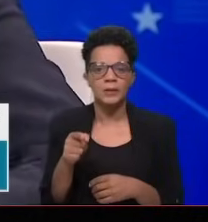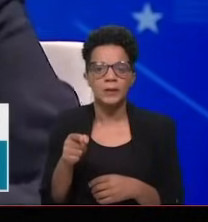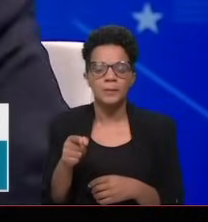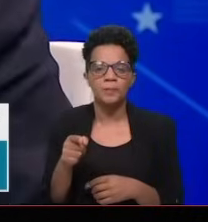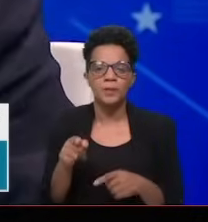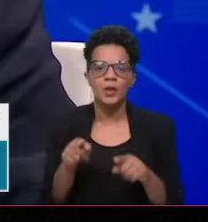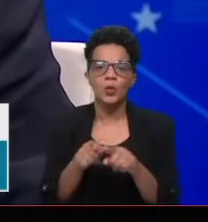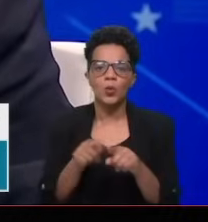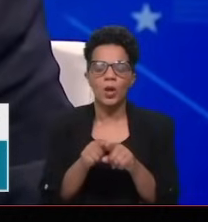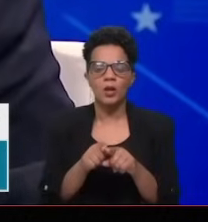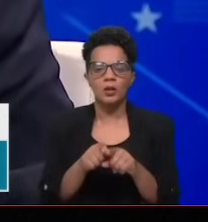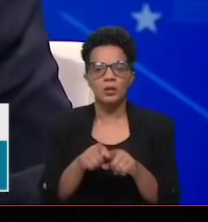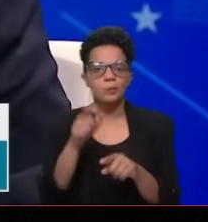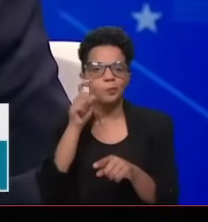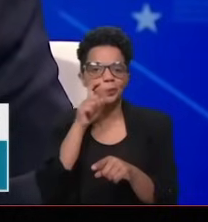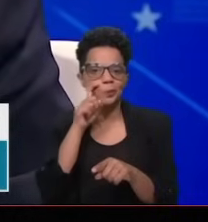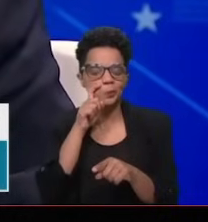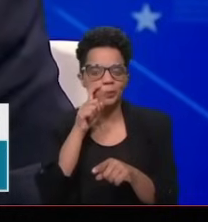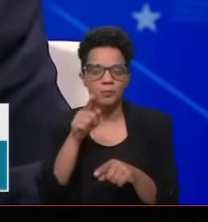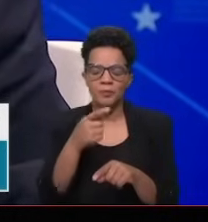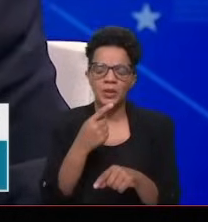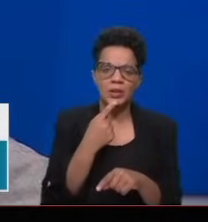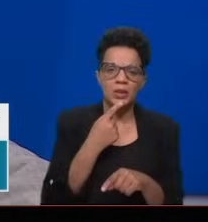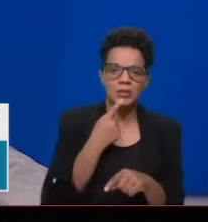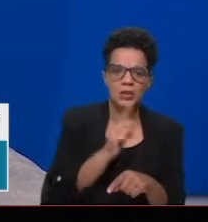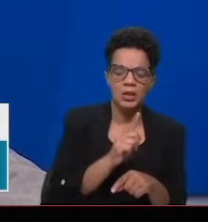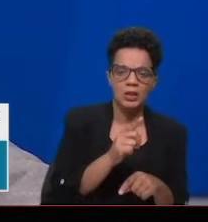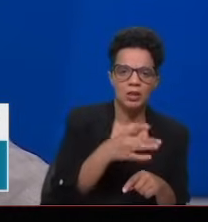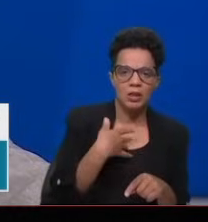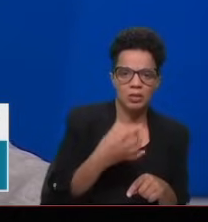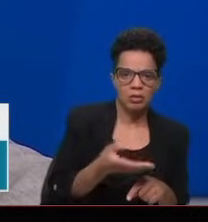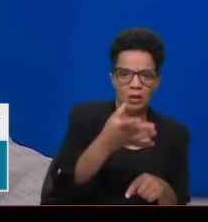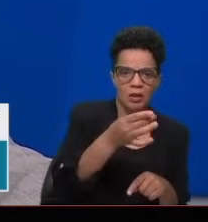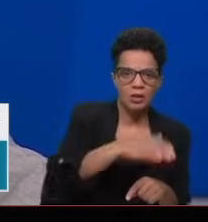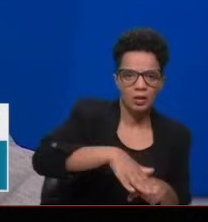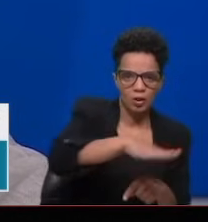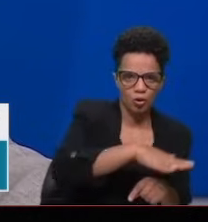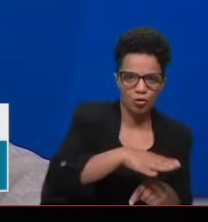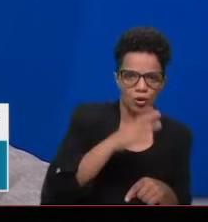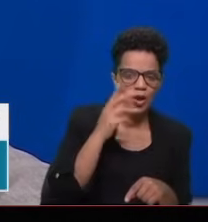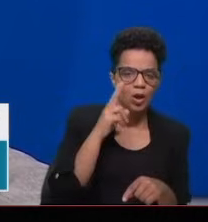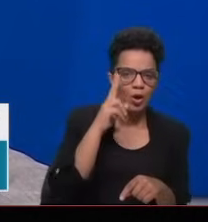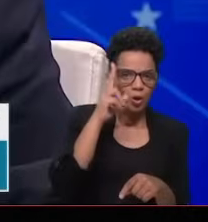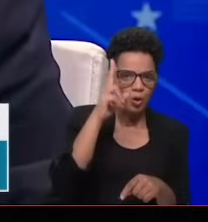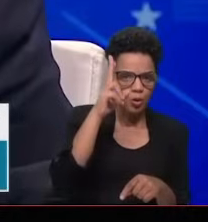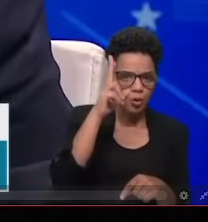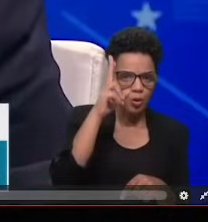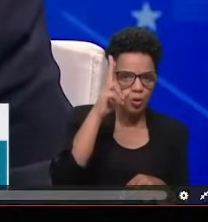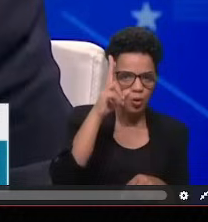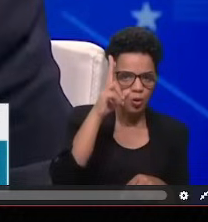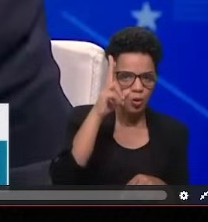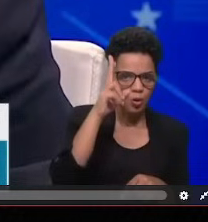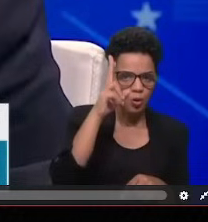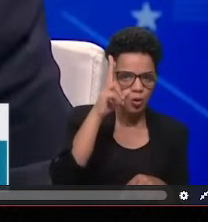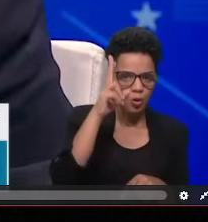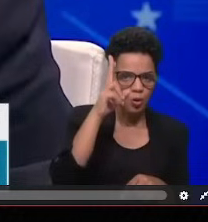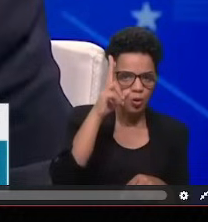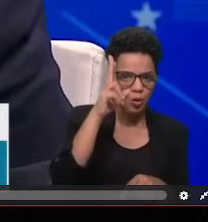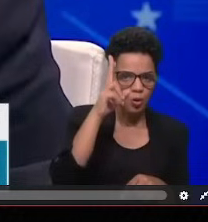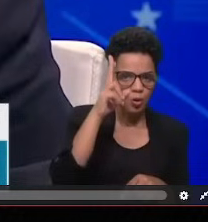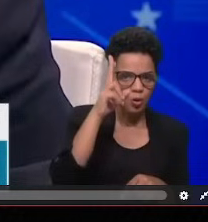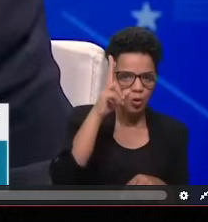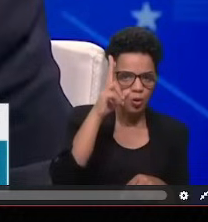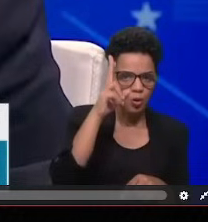uma cintura de segurança feita pela própria uc portanto não pressupunha a cedência dos territórios que a Rússia ocupou na Ucrânia não não de todo Não não é cedência é